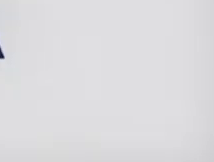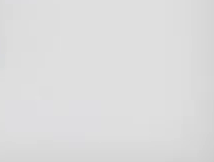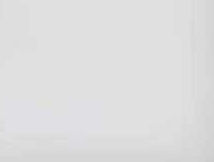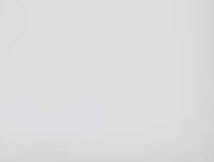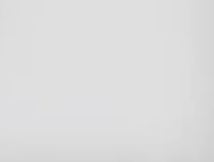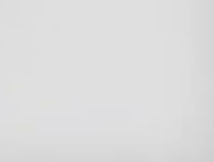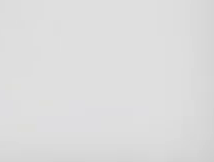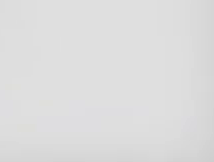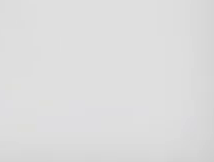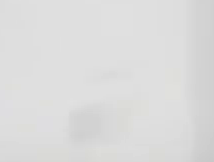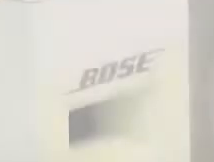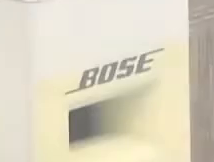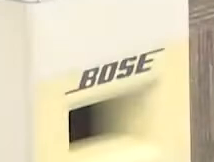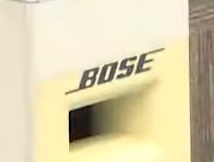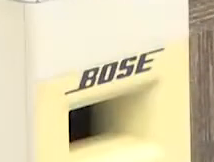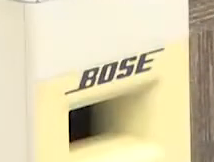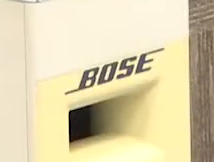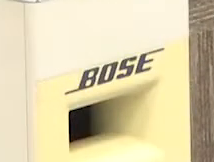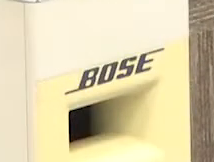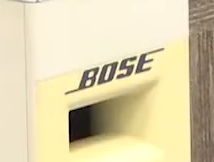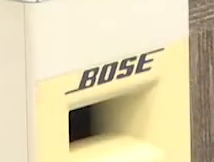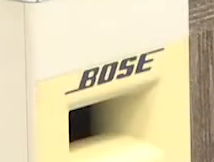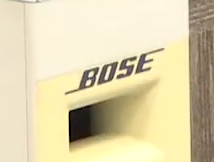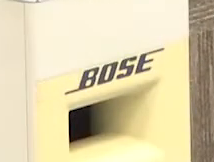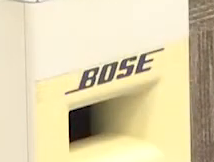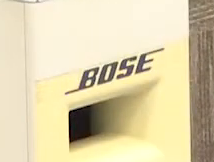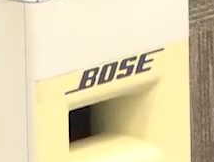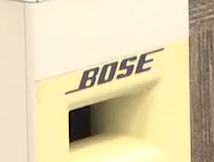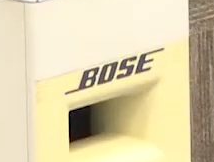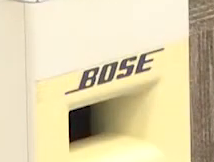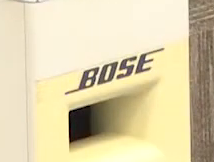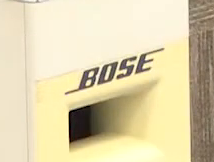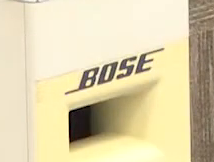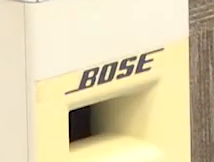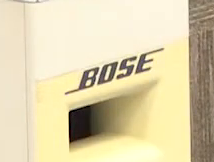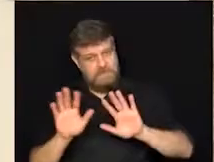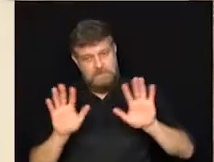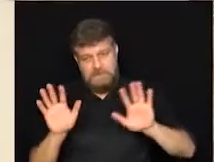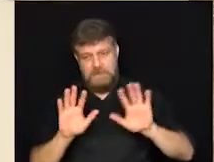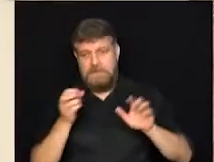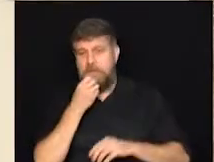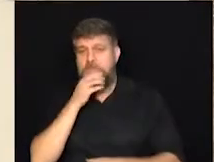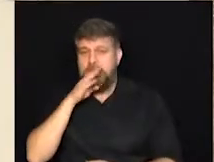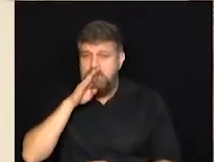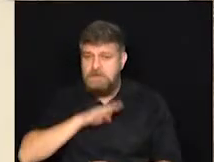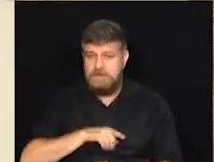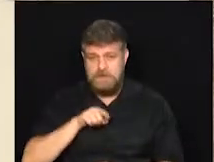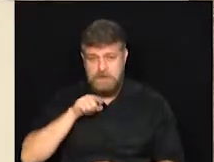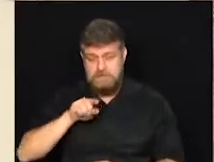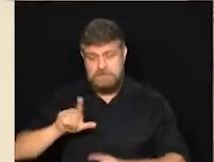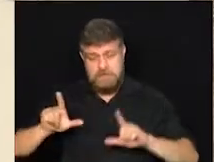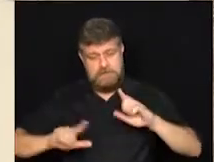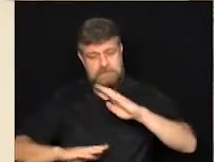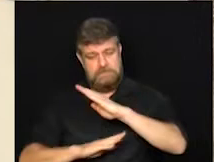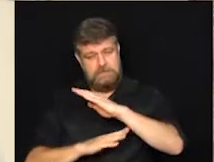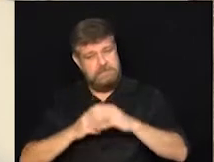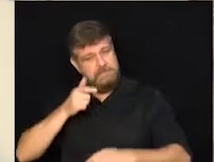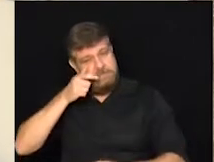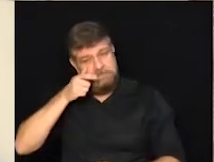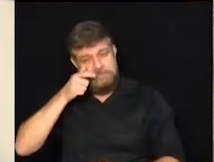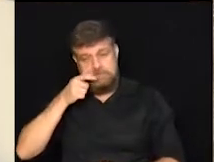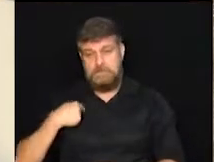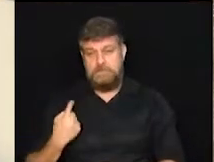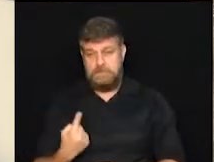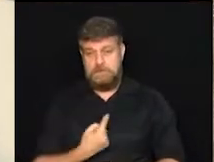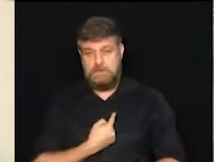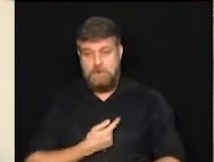TV Câmara, Campinas. Olá, uma boa tarde para você que acompanha a TV Câmara Campinas. Nós